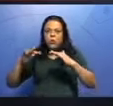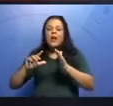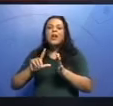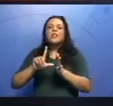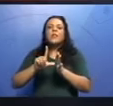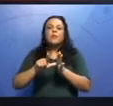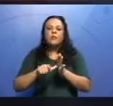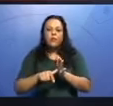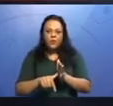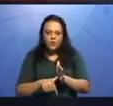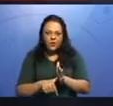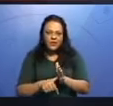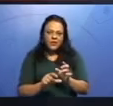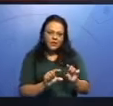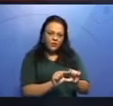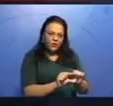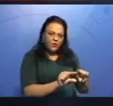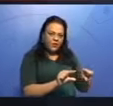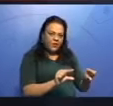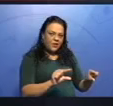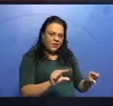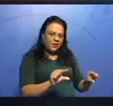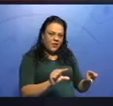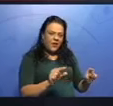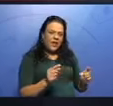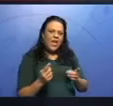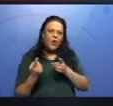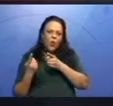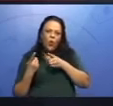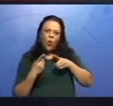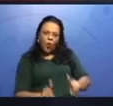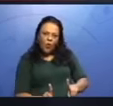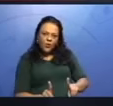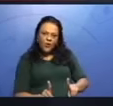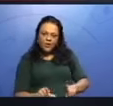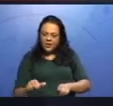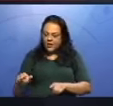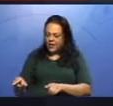vem a conjunção adversativa que rompe